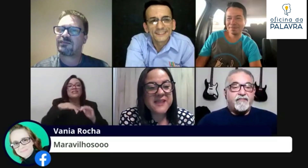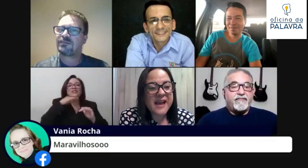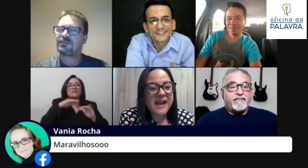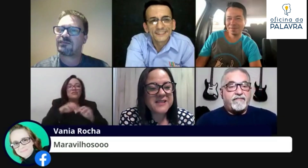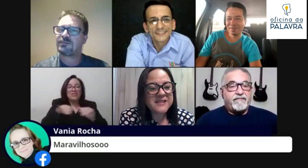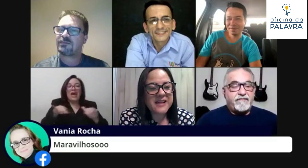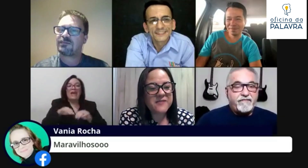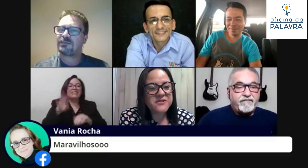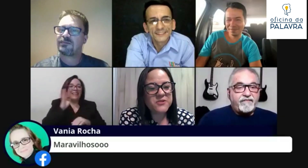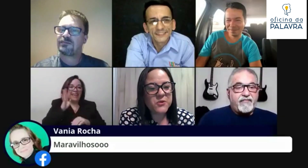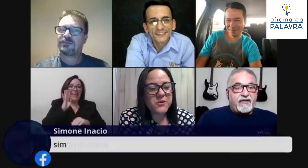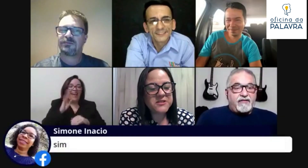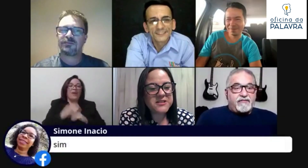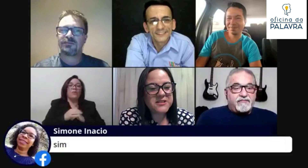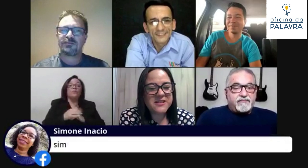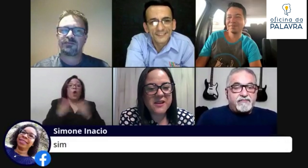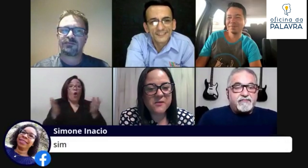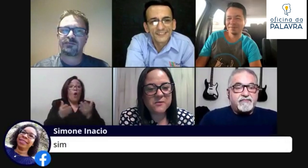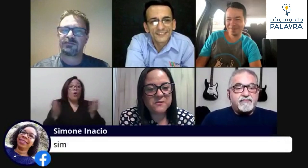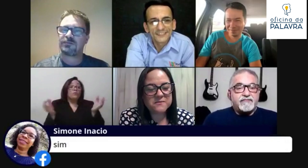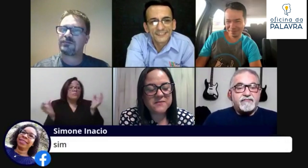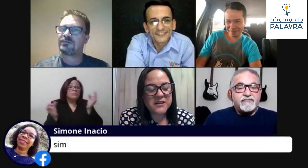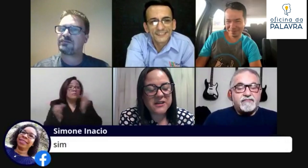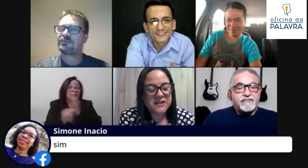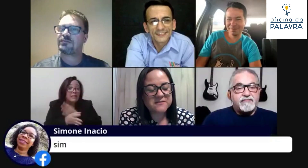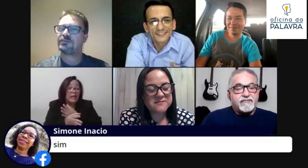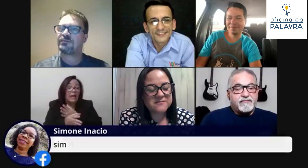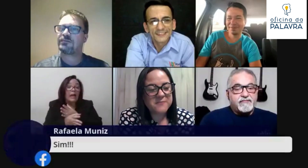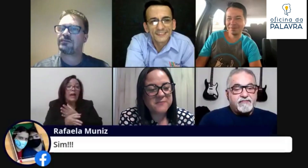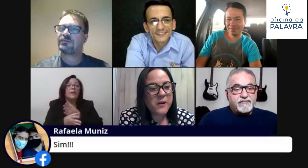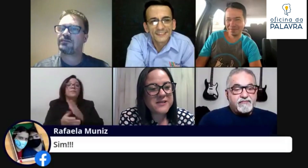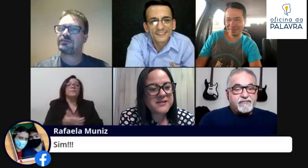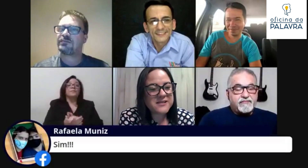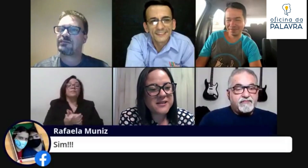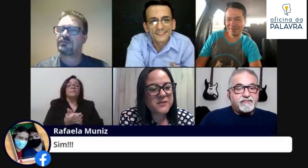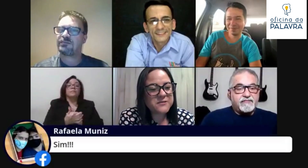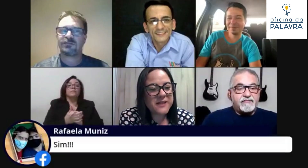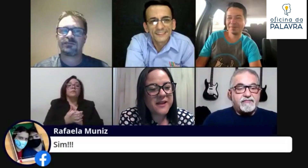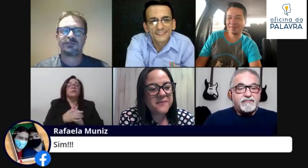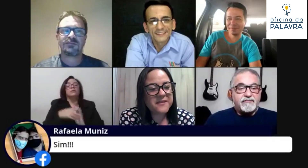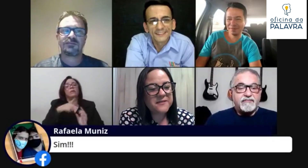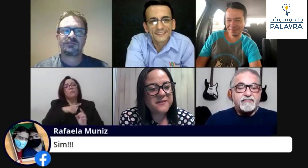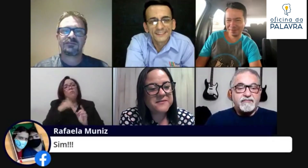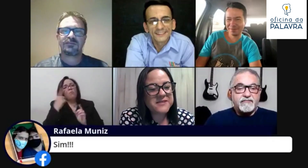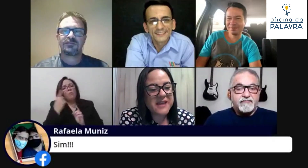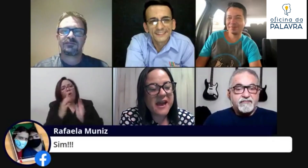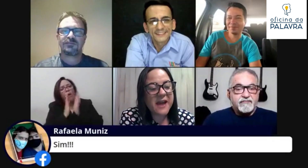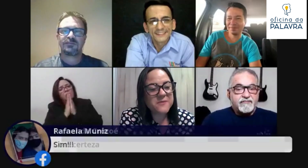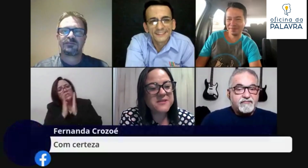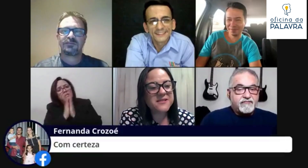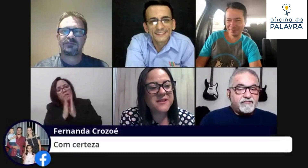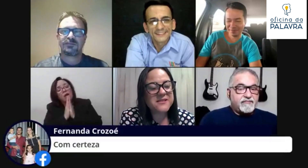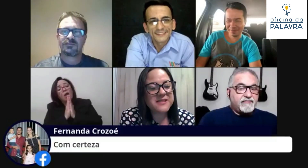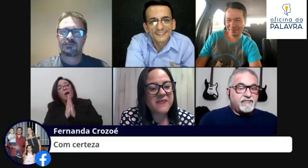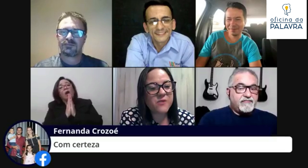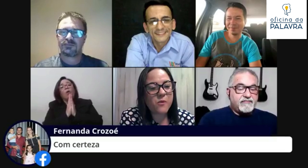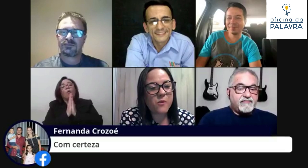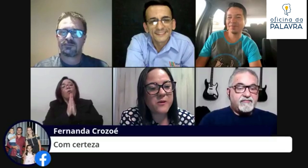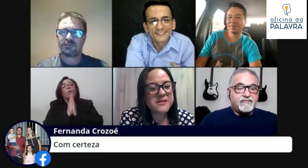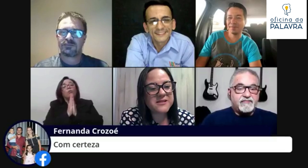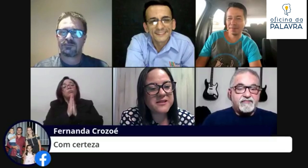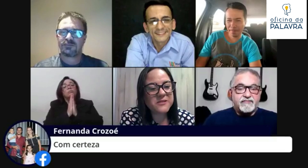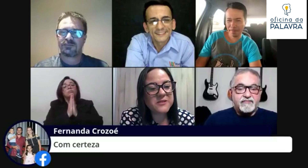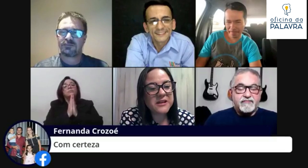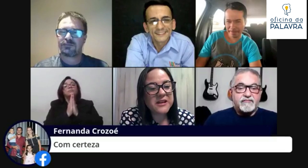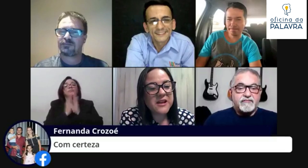queria encerrar essa live de hoje, de ter uma oração, né? Encerrarmos, então, essa live com